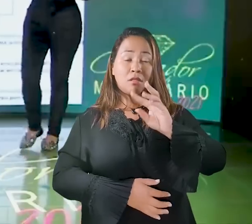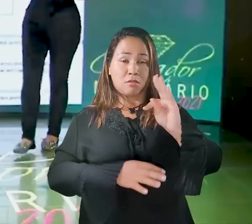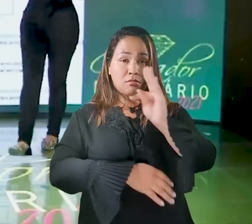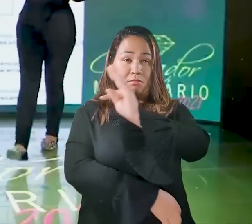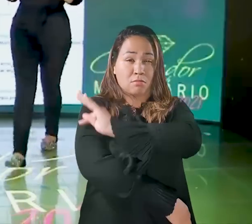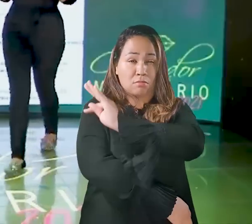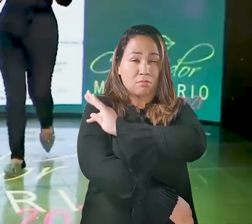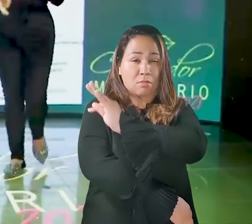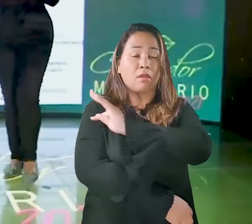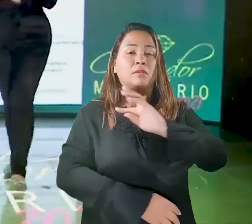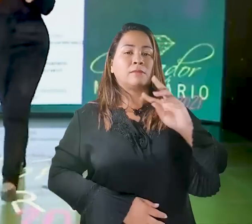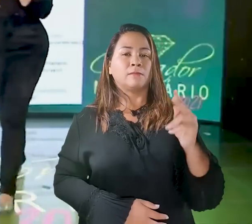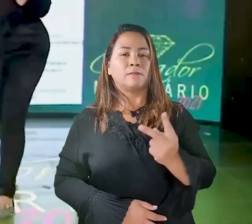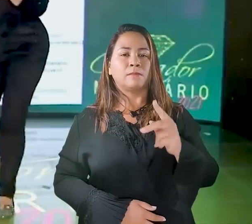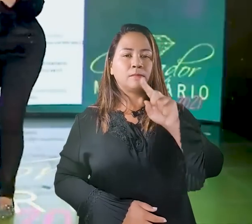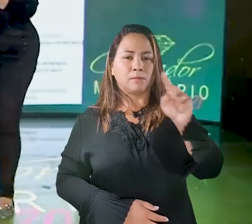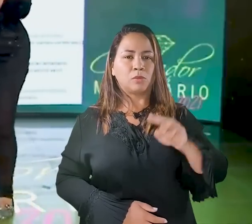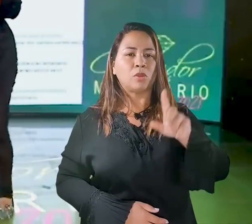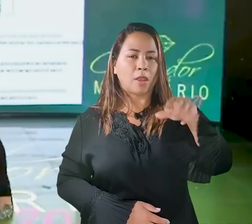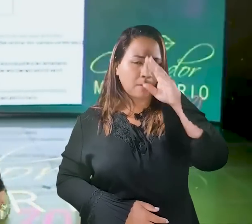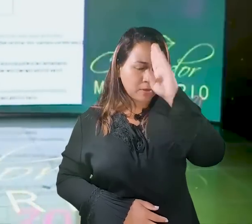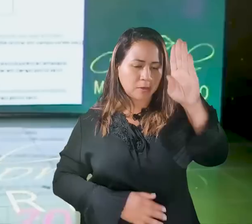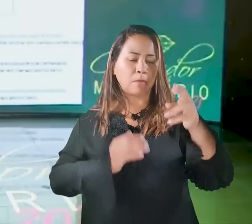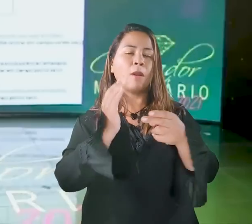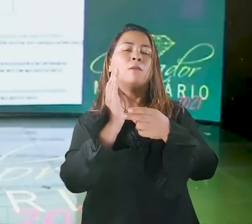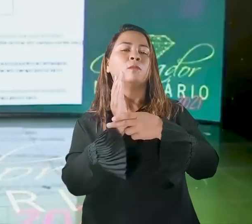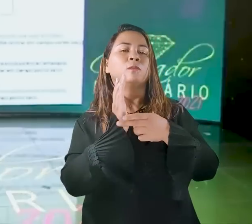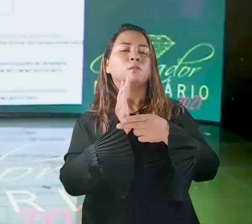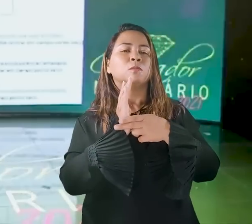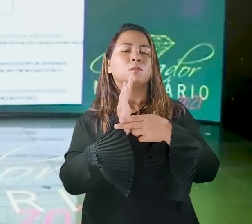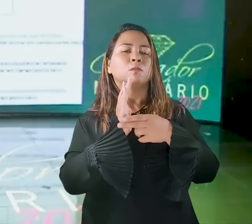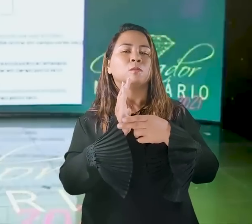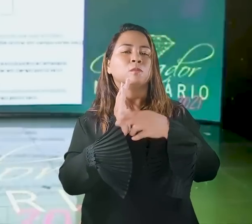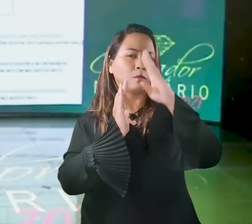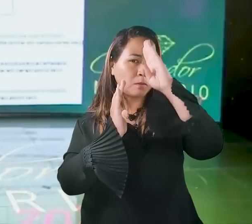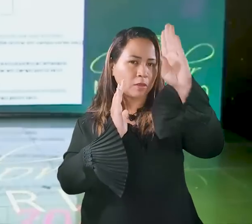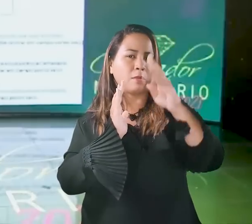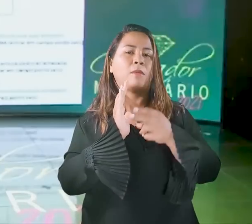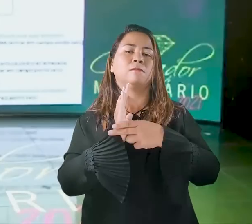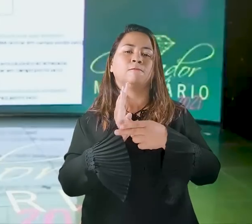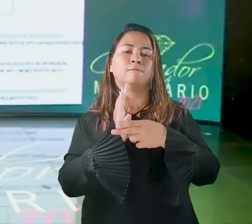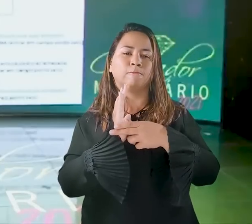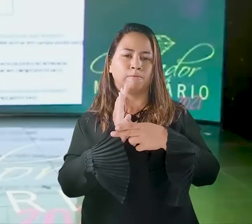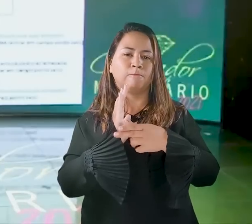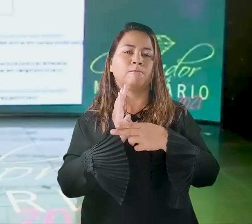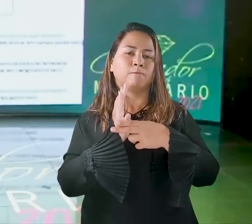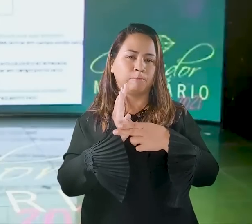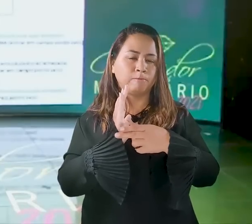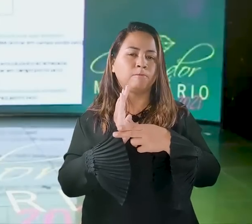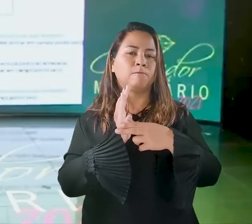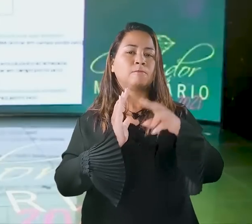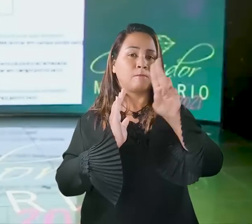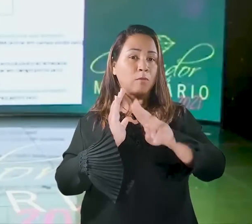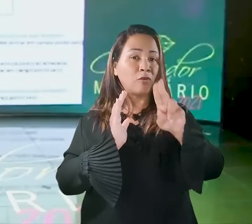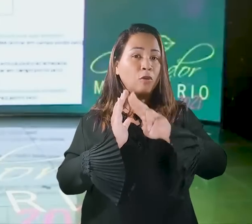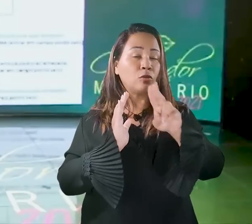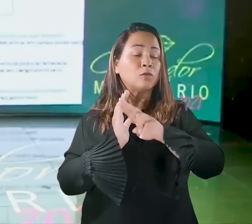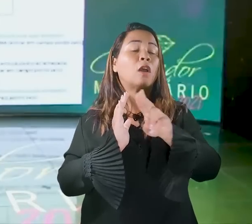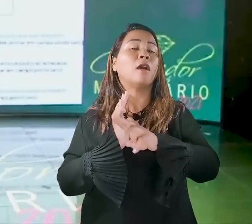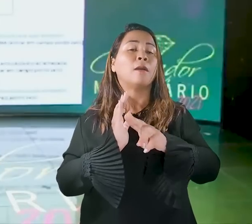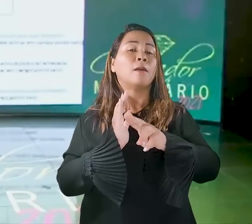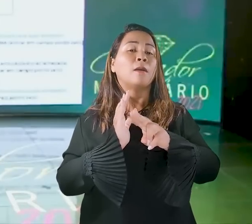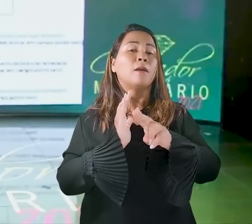Hertz. E o ponto principal é o tapping, onde no tapping, essa batidinha aqui, eu vou usar um comando para fazermos